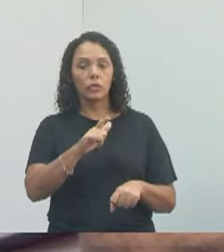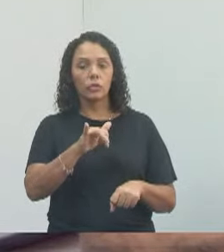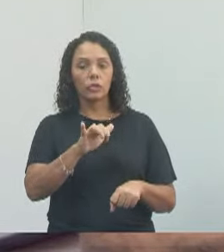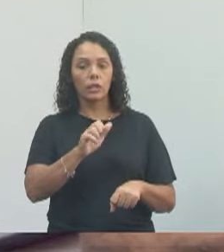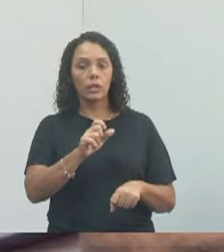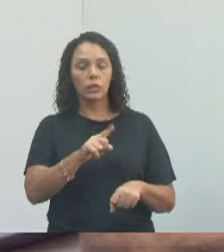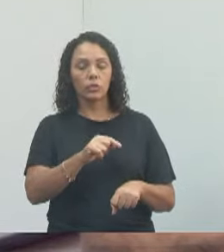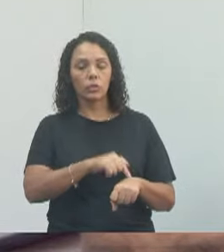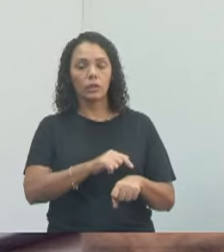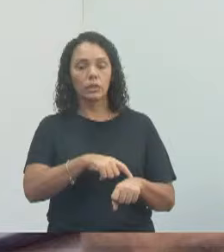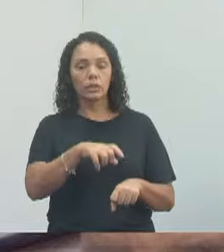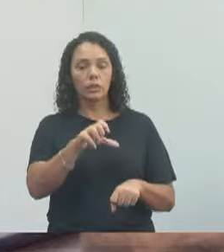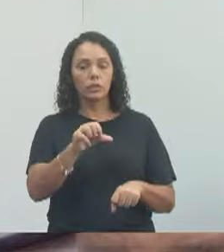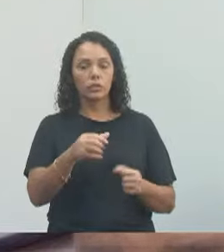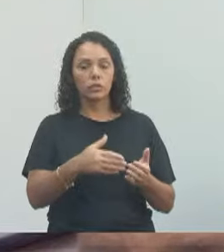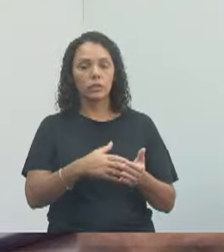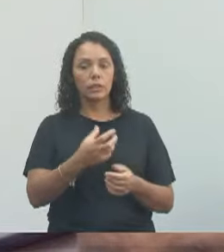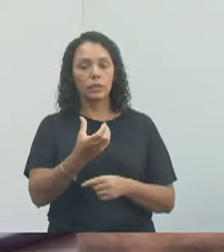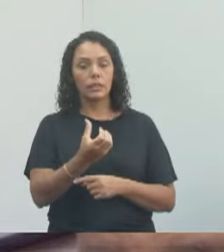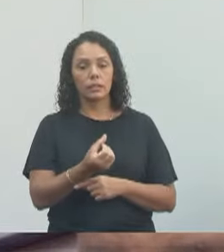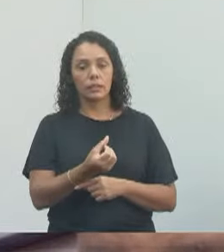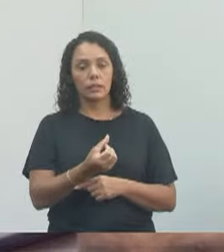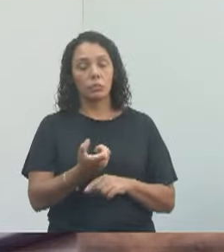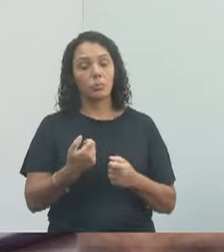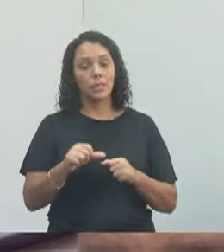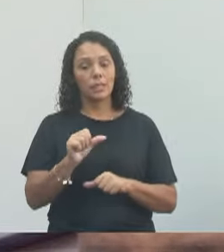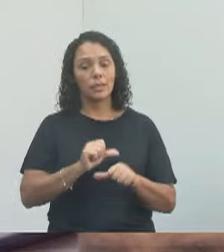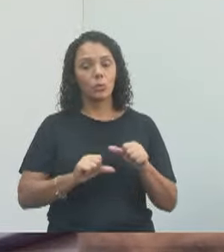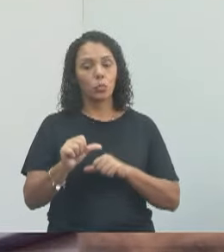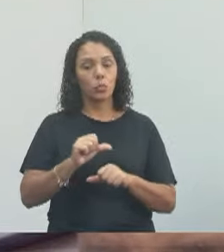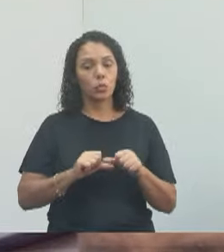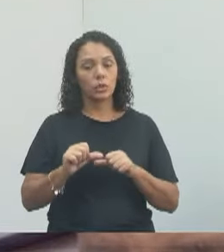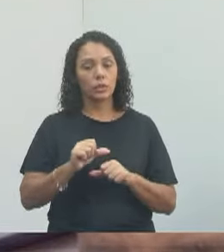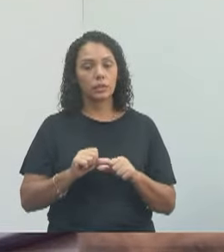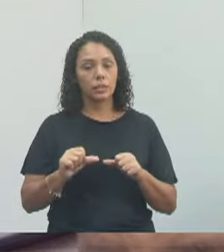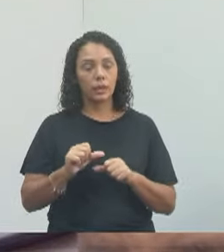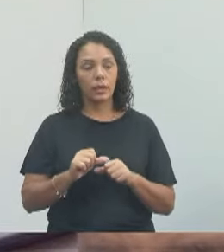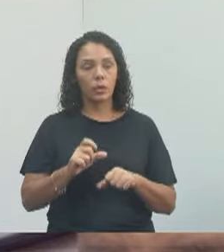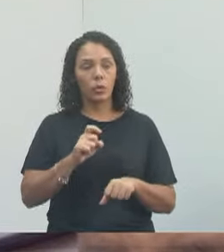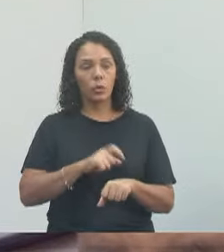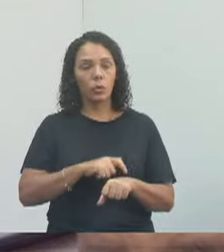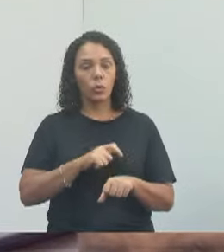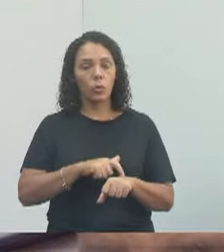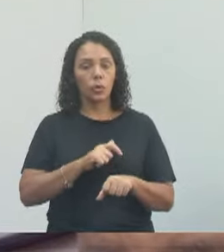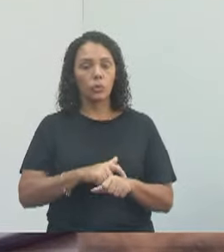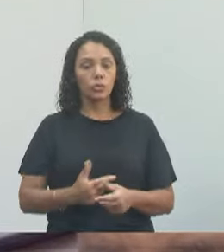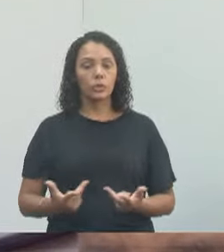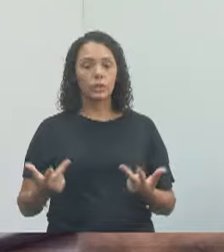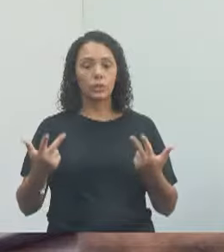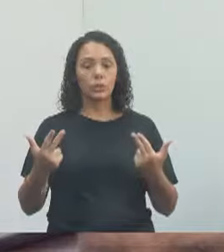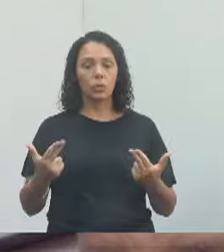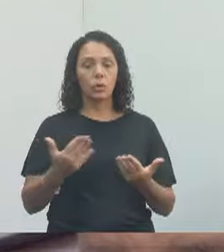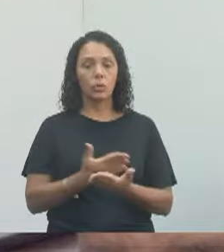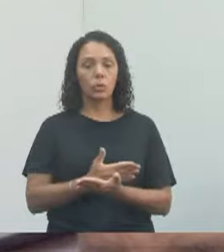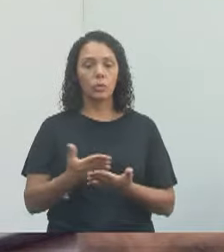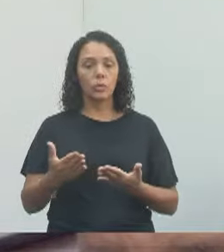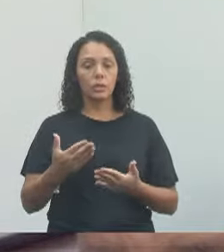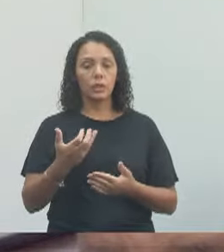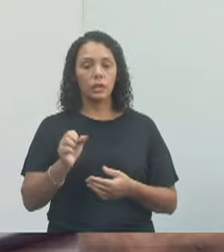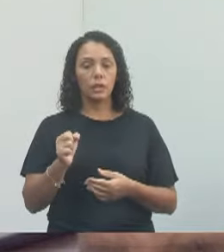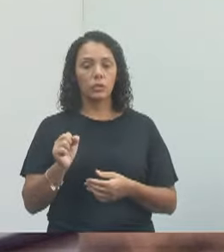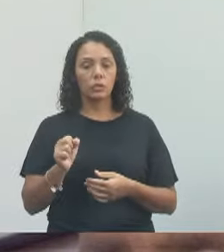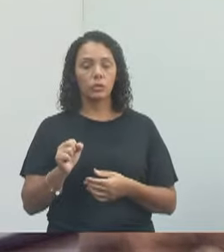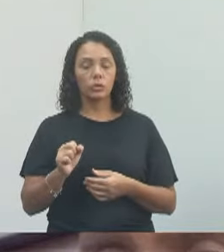para unificar o horário em vez de entrar às 9 entra às 8 e sai às 17 horas até